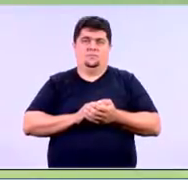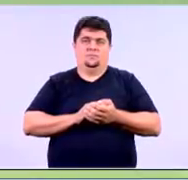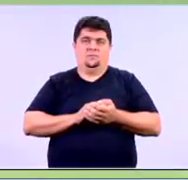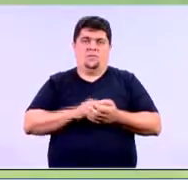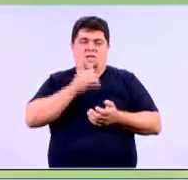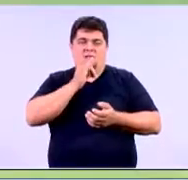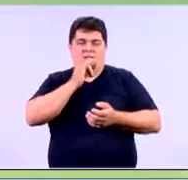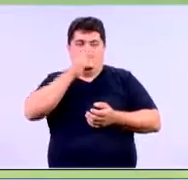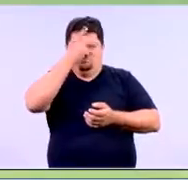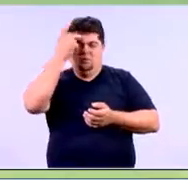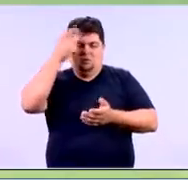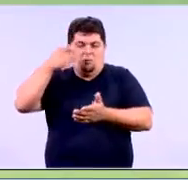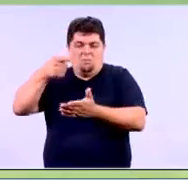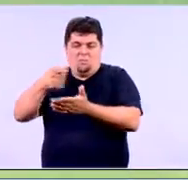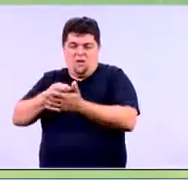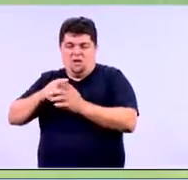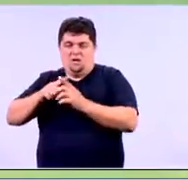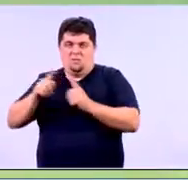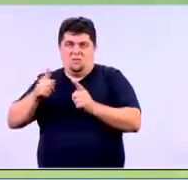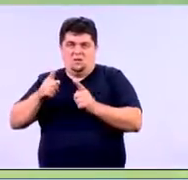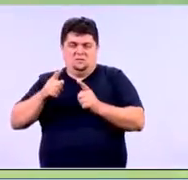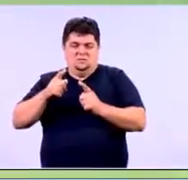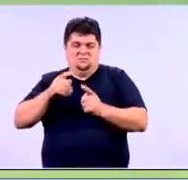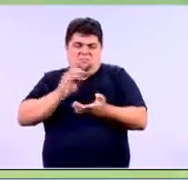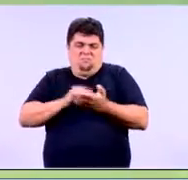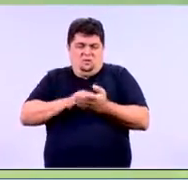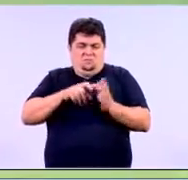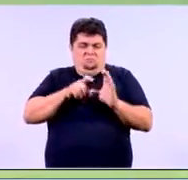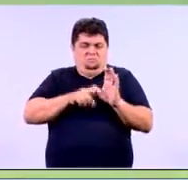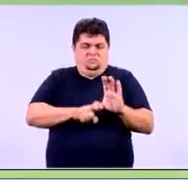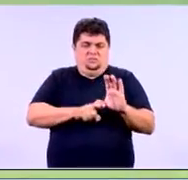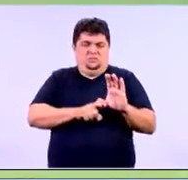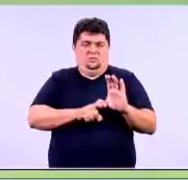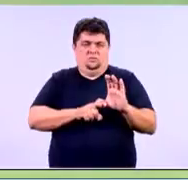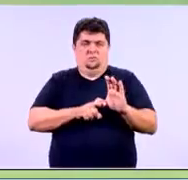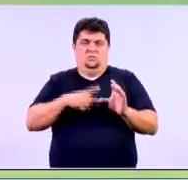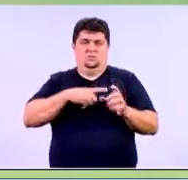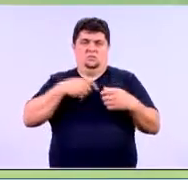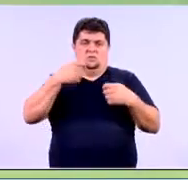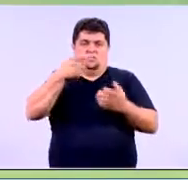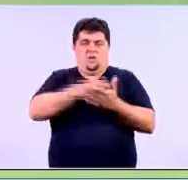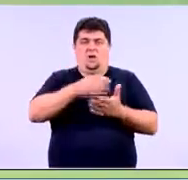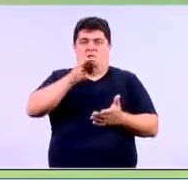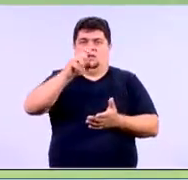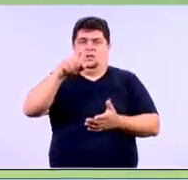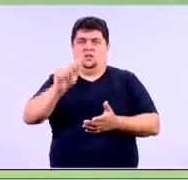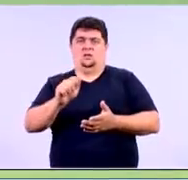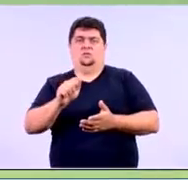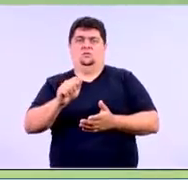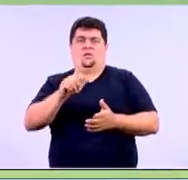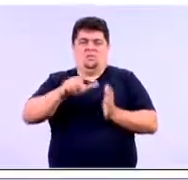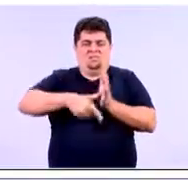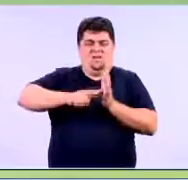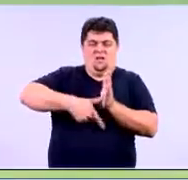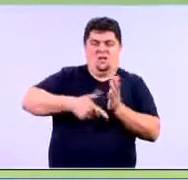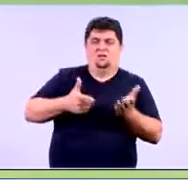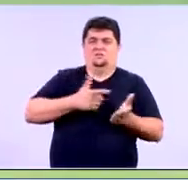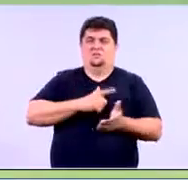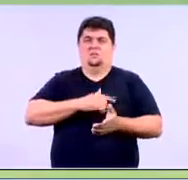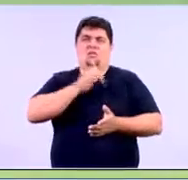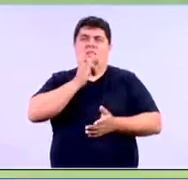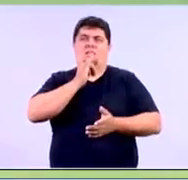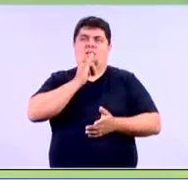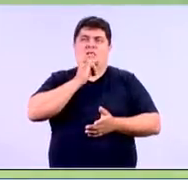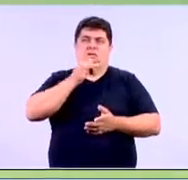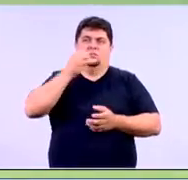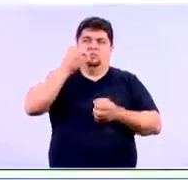cumpre com a situação, será realizado ter que pagar a taxa, ok? E olha, tem alguns exemplos ali,